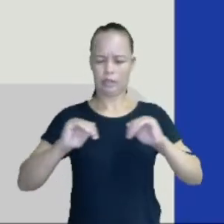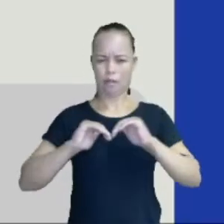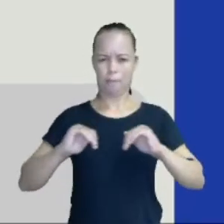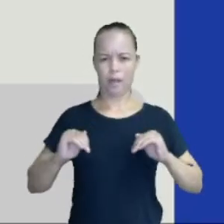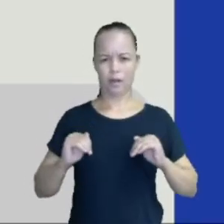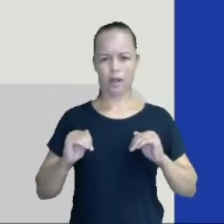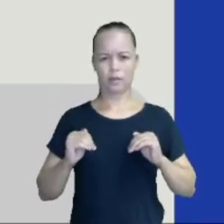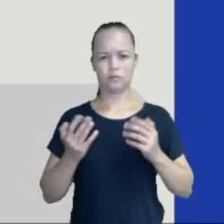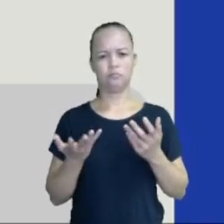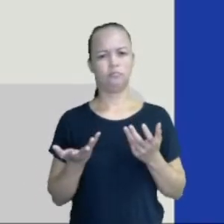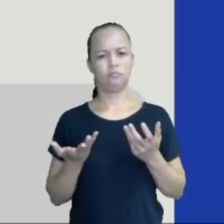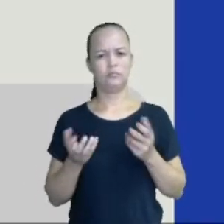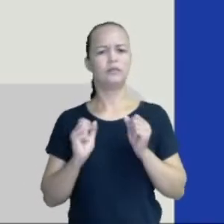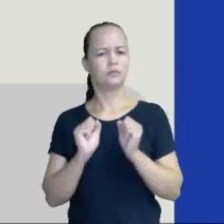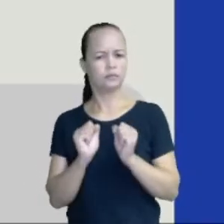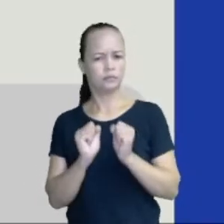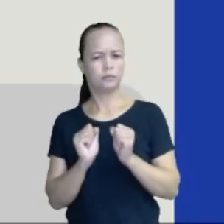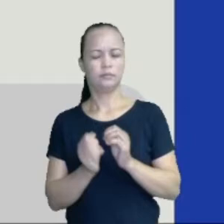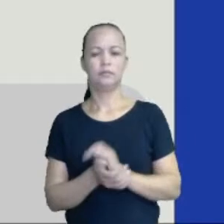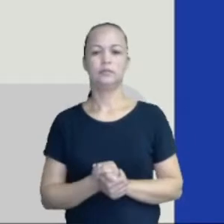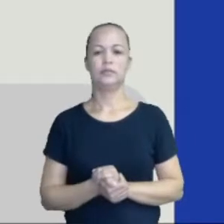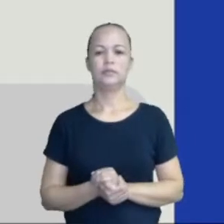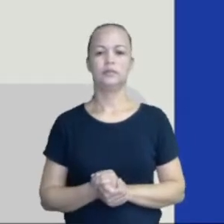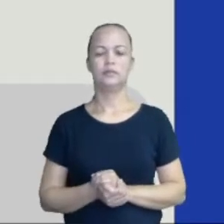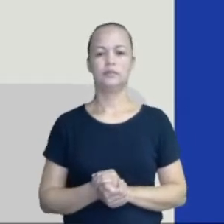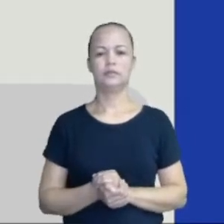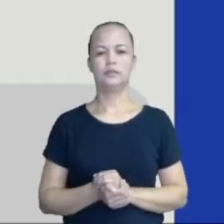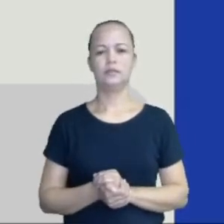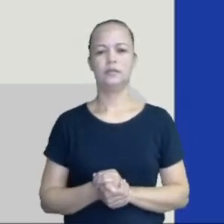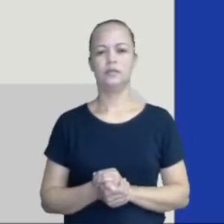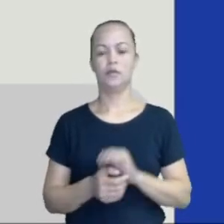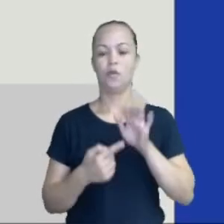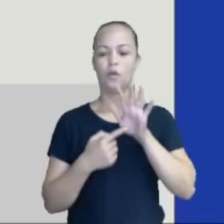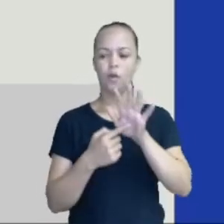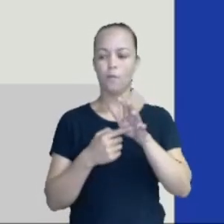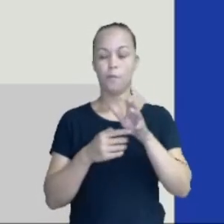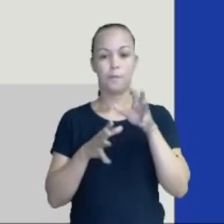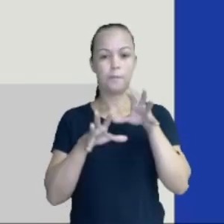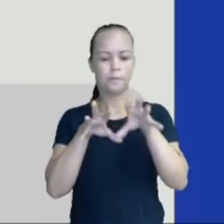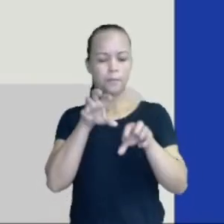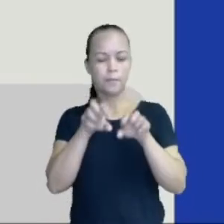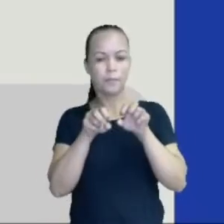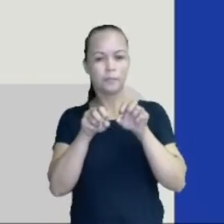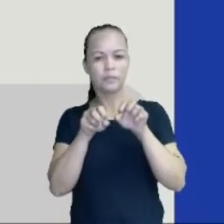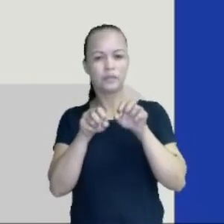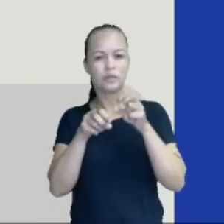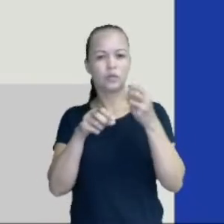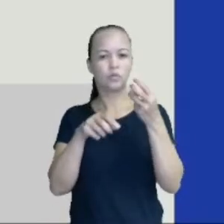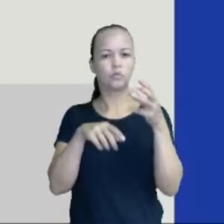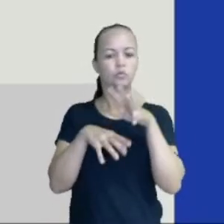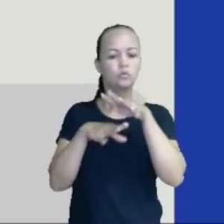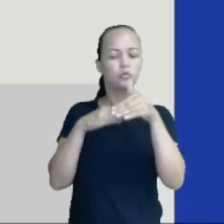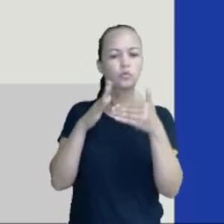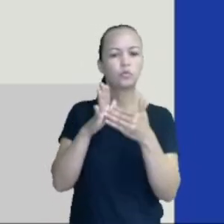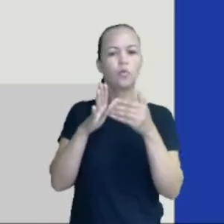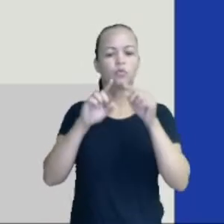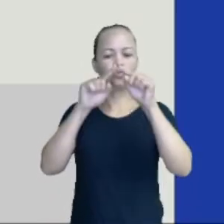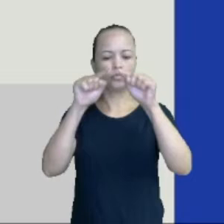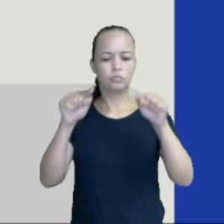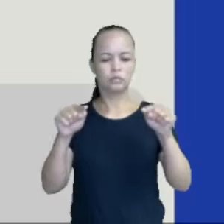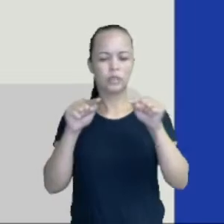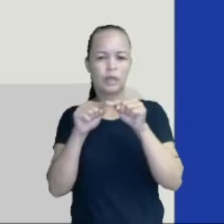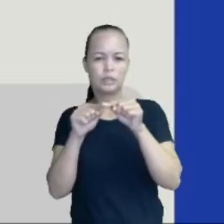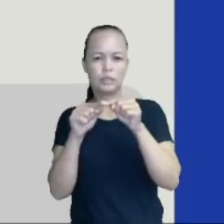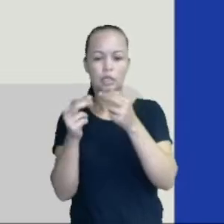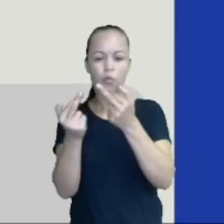ângulos? Sim. Vamos ver agora? Olha o que eu fiz, gente. Peguei todos os triângulos que têm as mesmas medidas